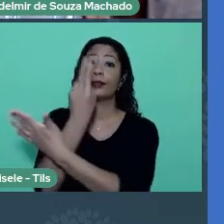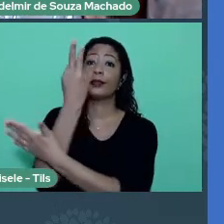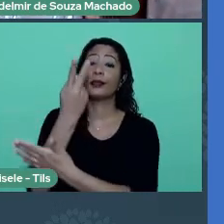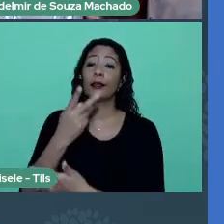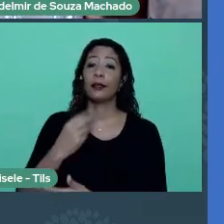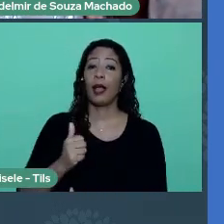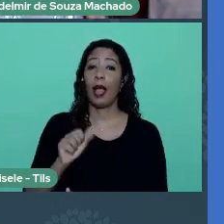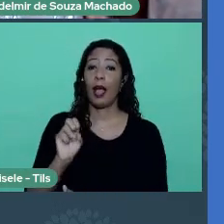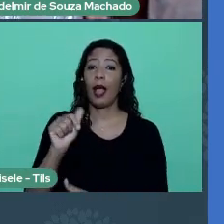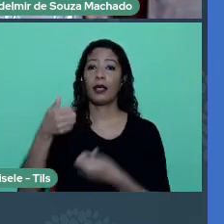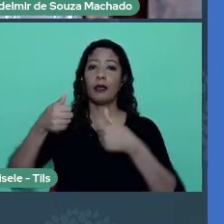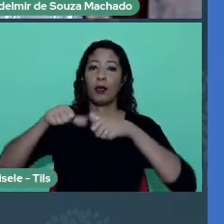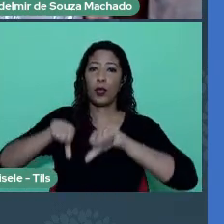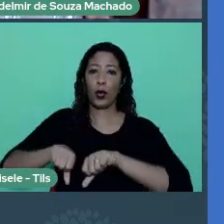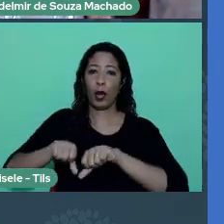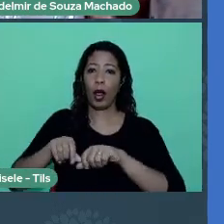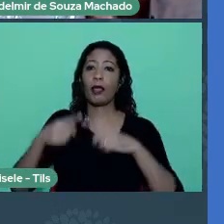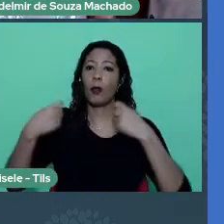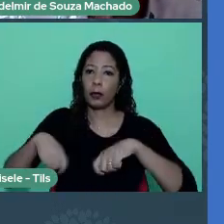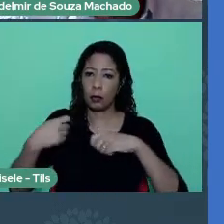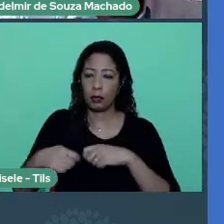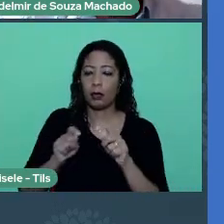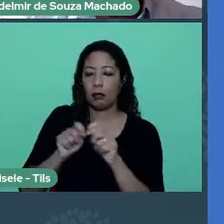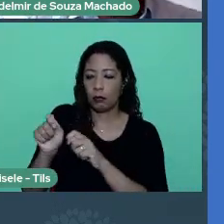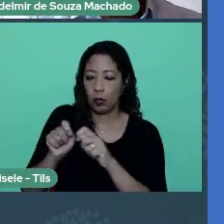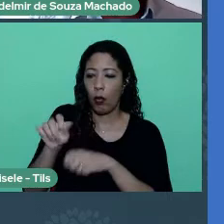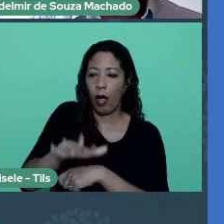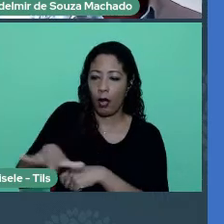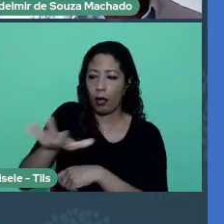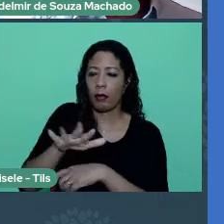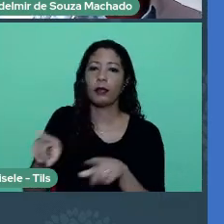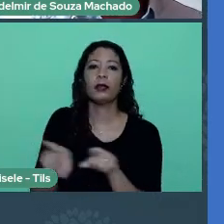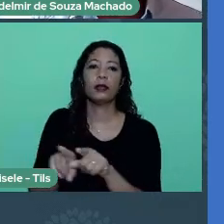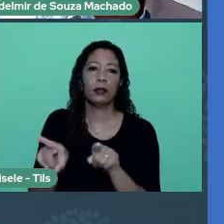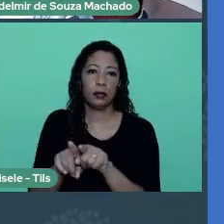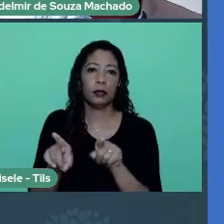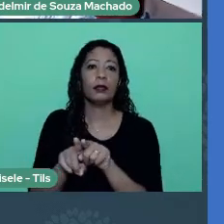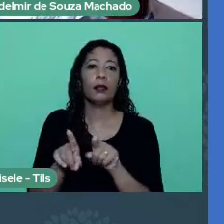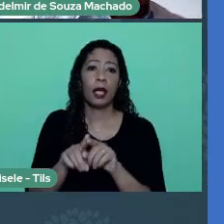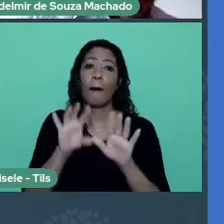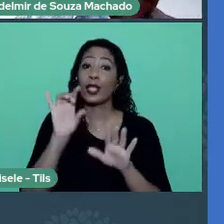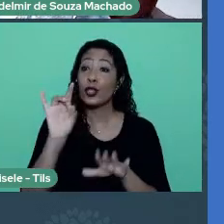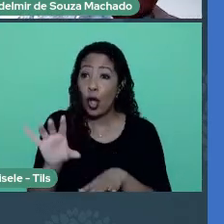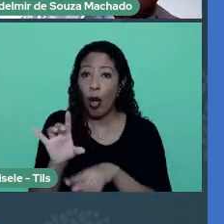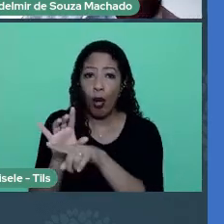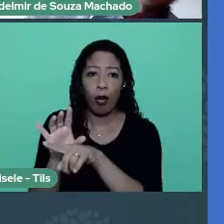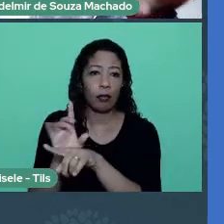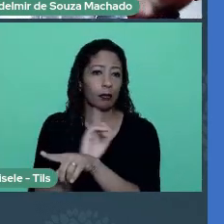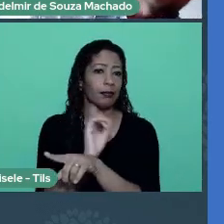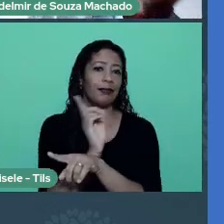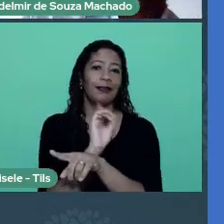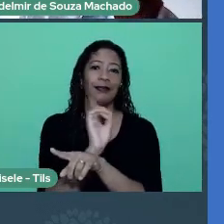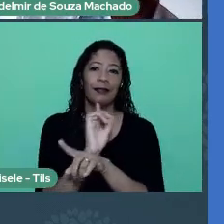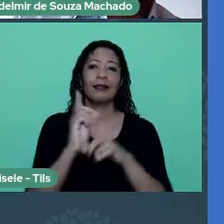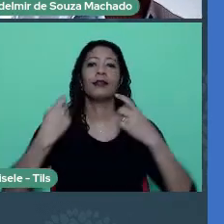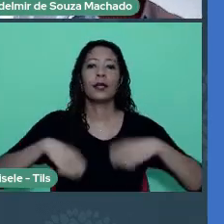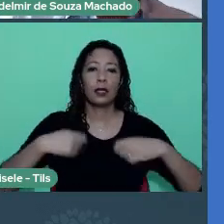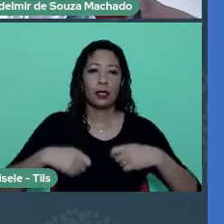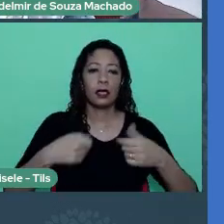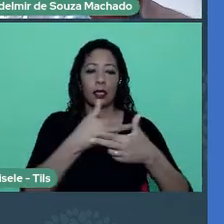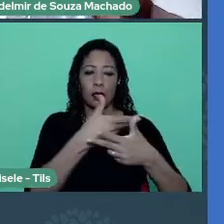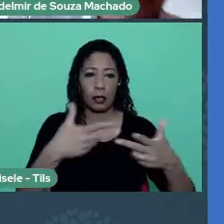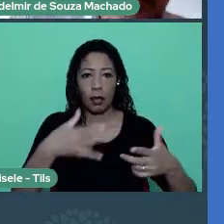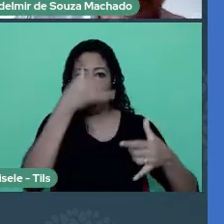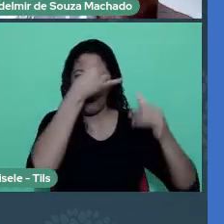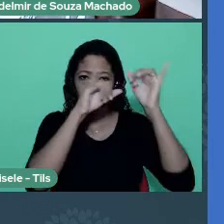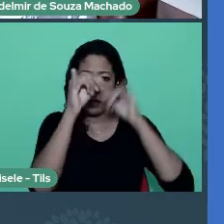gente precisa melhorar o controle ambiental, mas nem sempre o controle ambiental é suficiente. Evitar o tabagismo, é